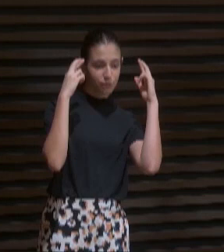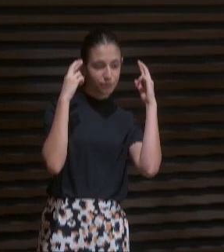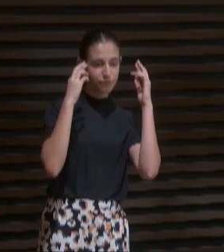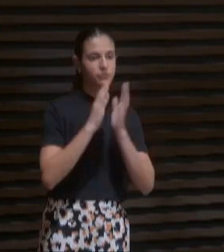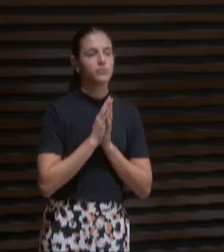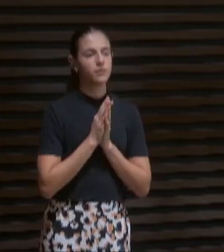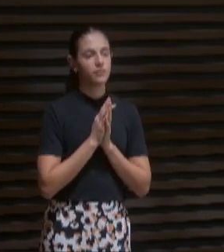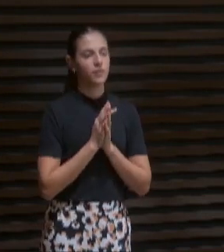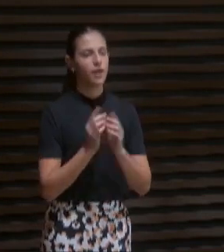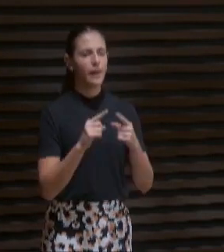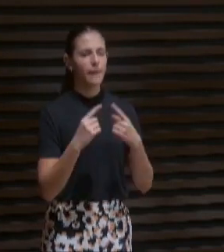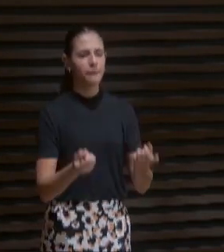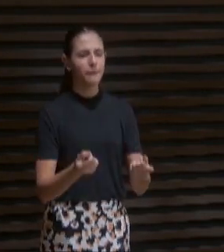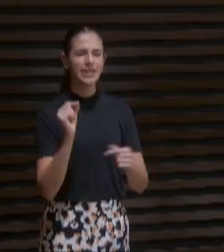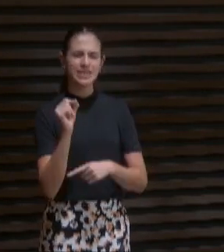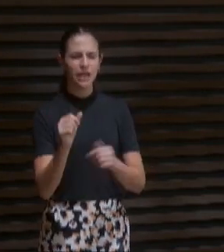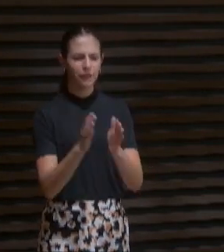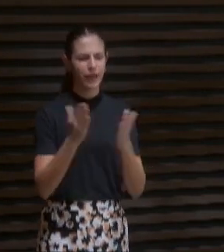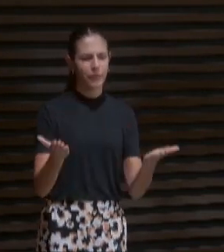Mas quem é que vai abrir? É o leão ou é o cordeiro?